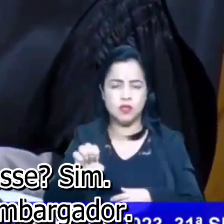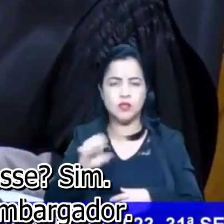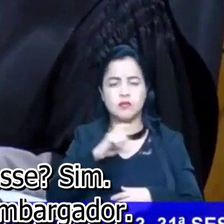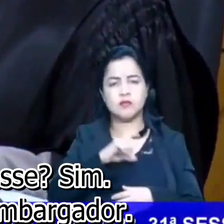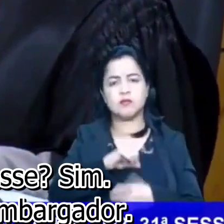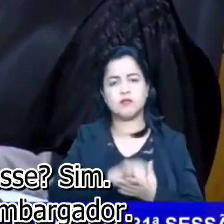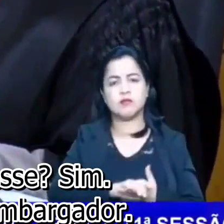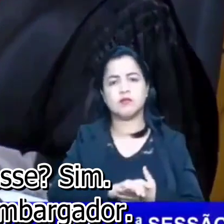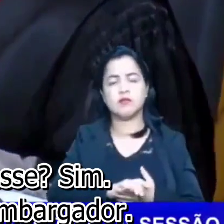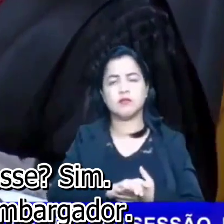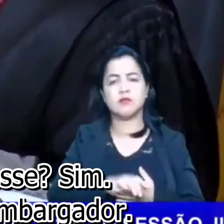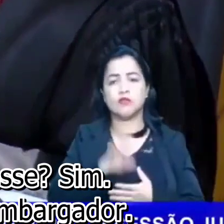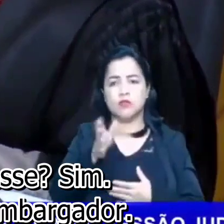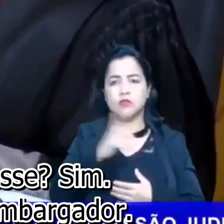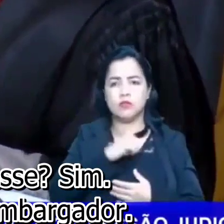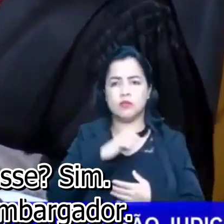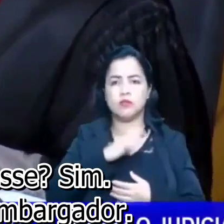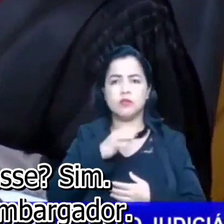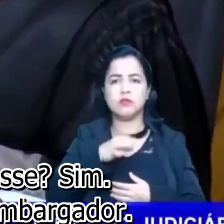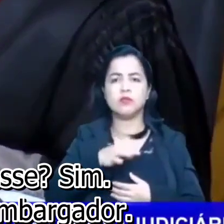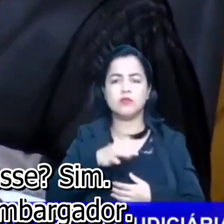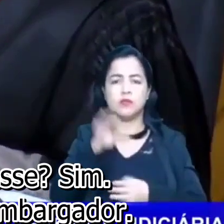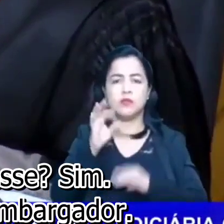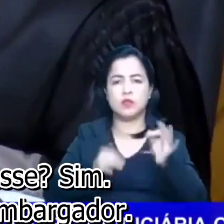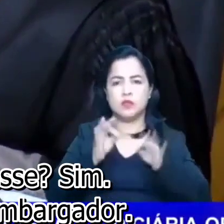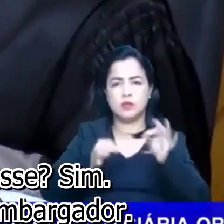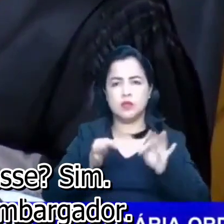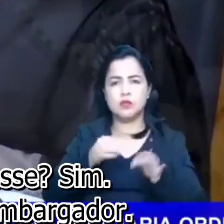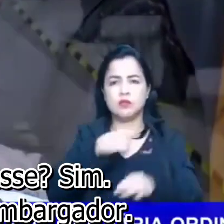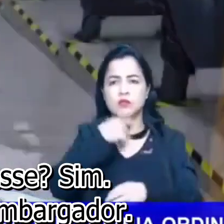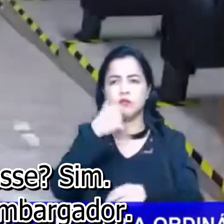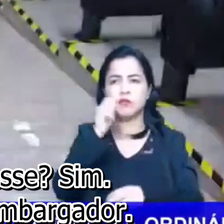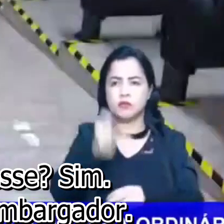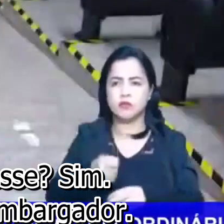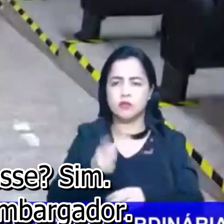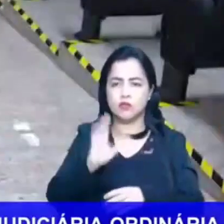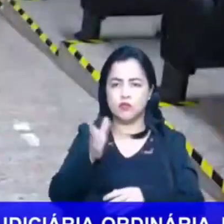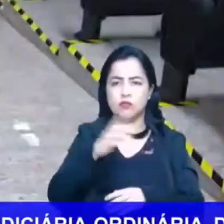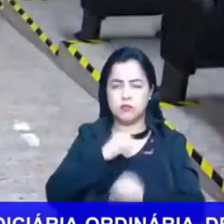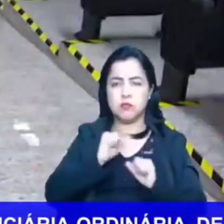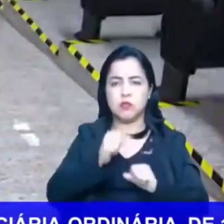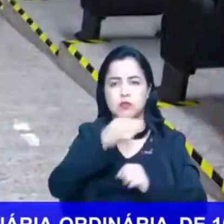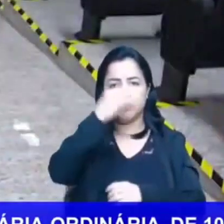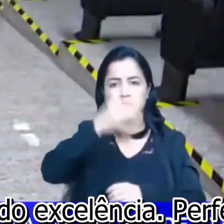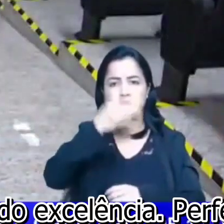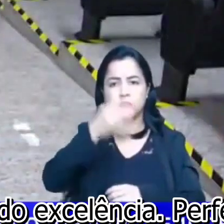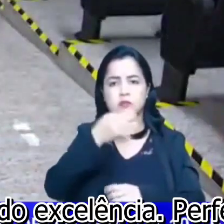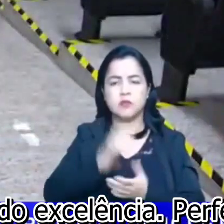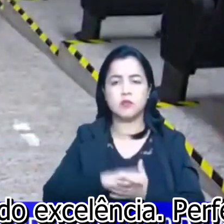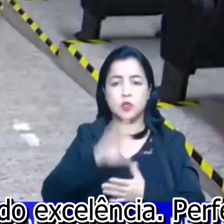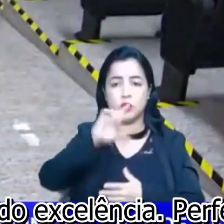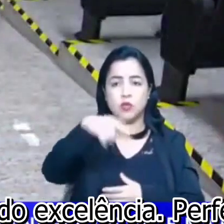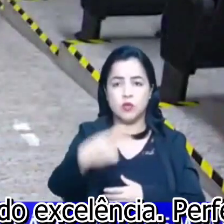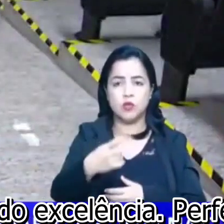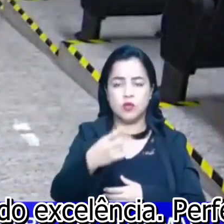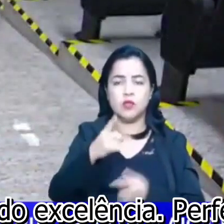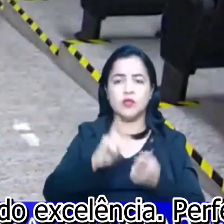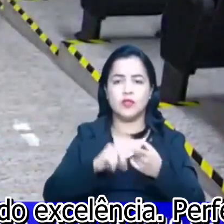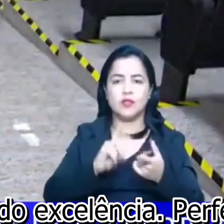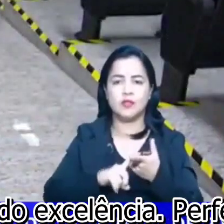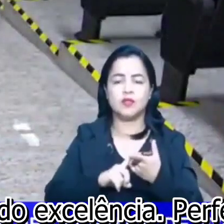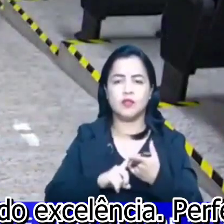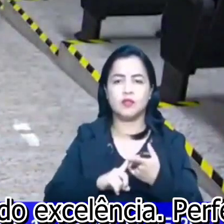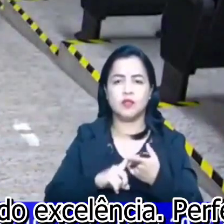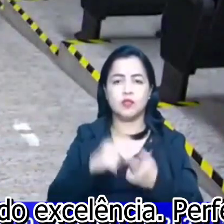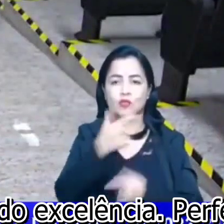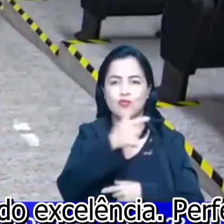Ilustre desembargador Carmo, já está aí com esse? Sim. Então, Vossa Excelência está com a palavra, desembargador. E depois estou com outro também, eu